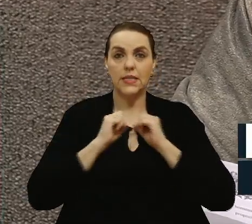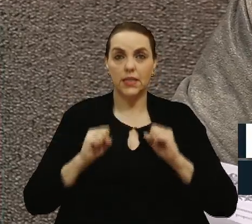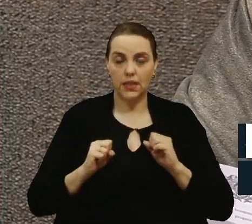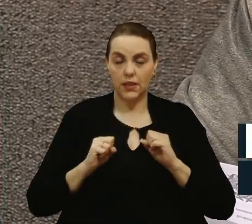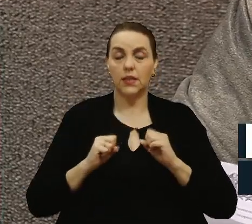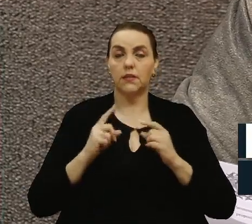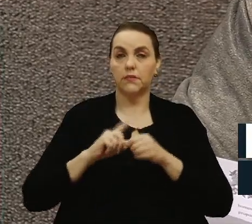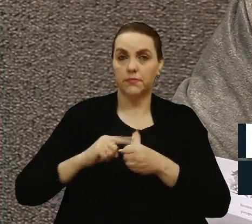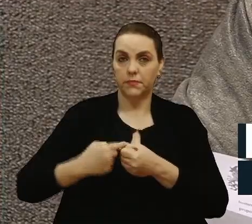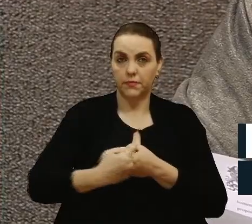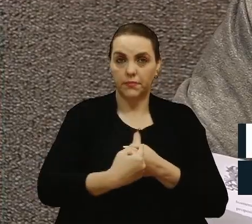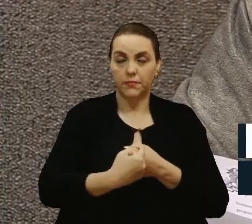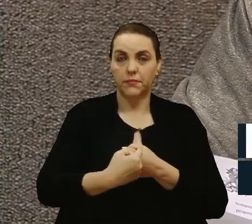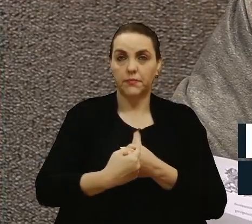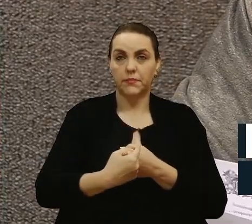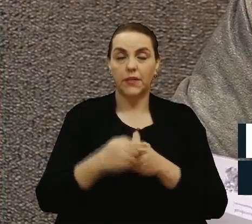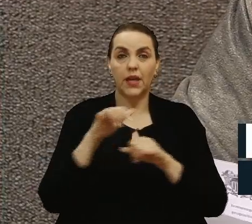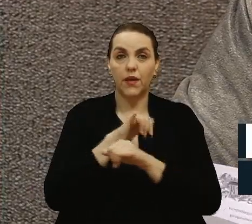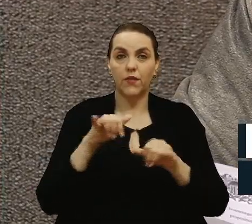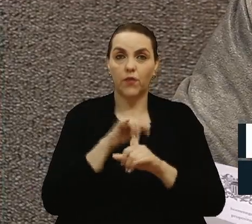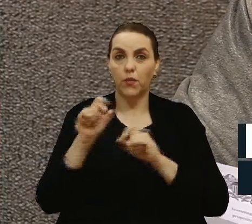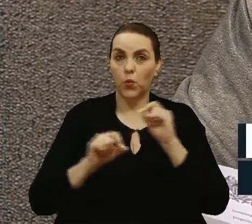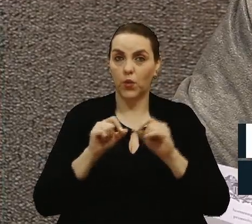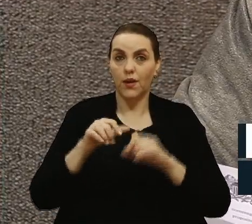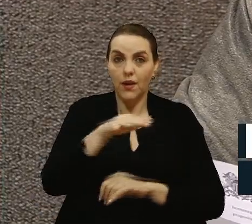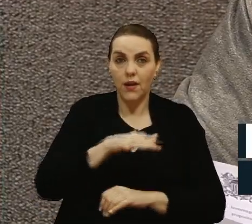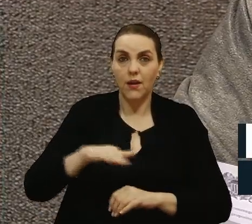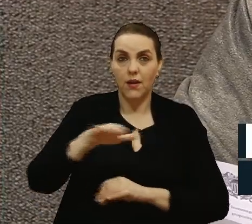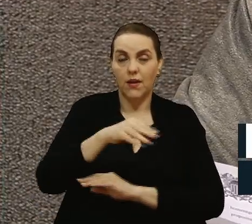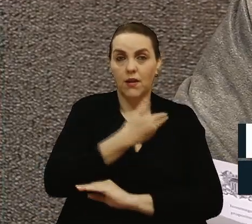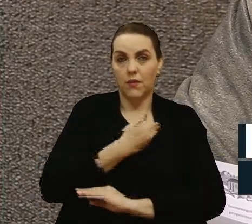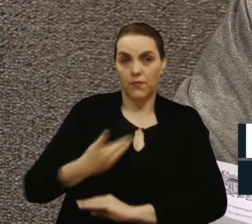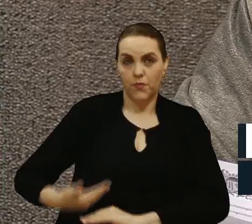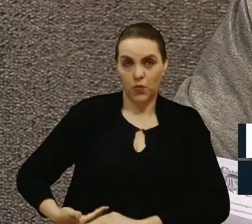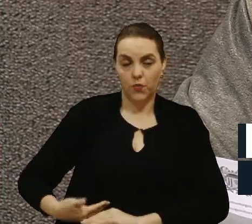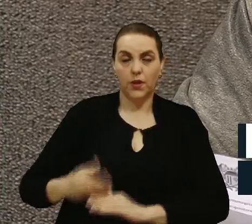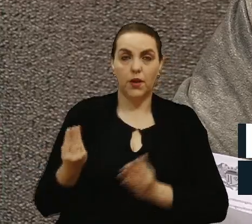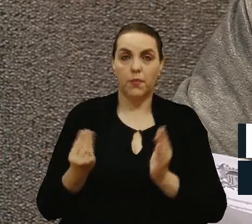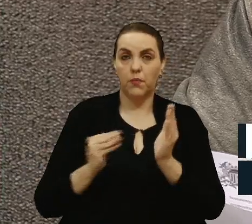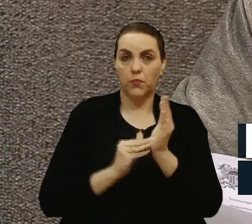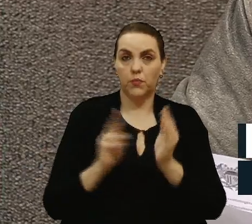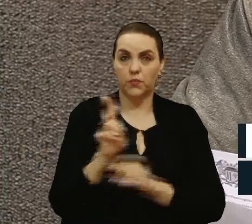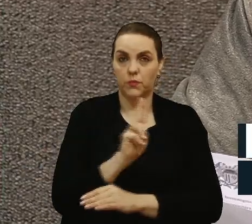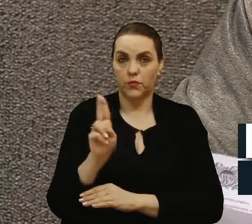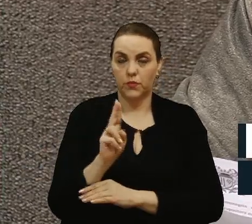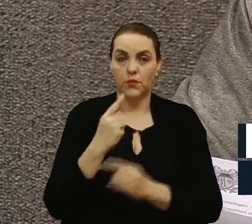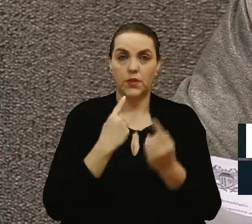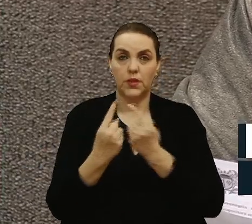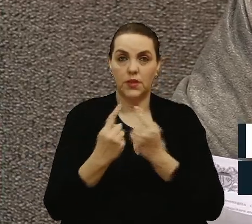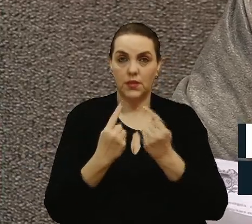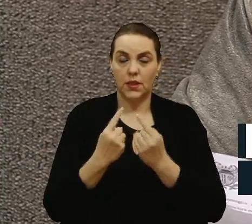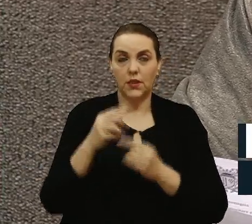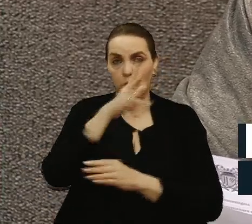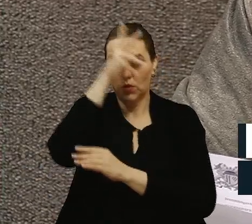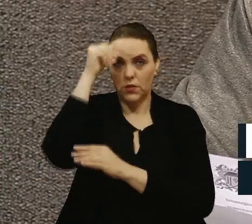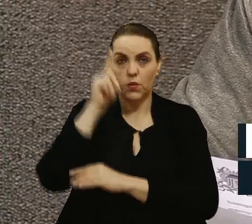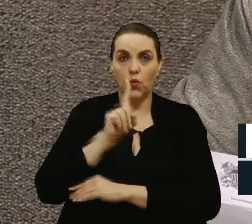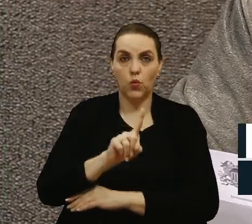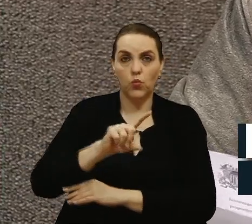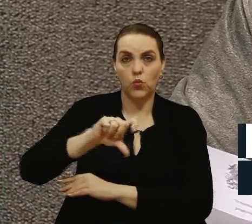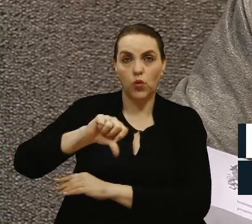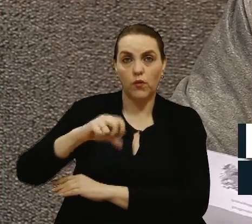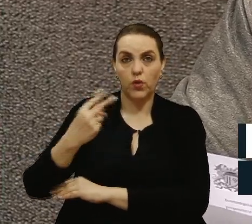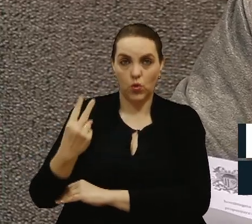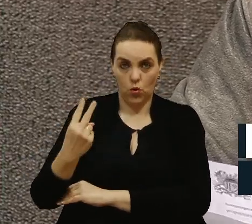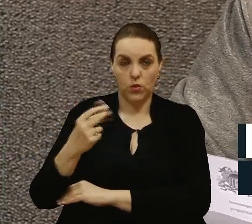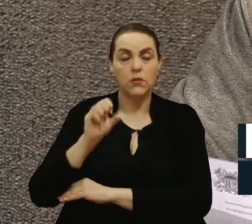Urbanismo, informando que a área pública a ser denominada, isto é, a Estrada Municipal 192, integra